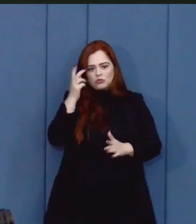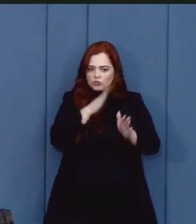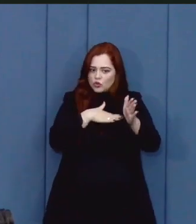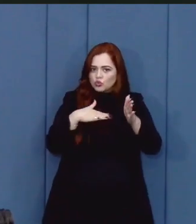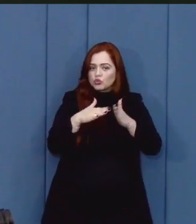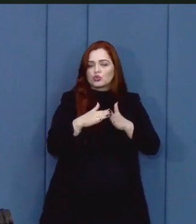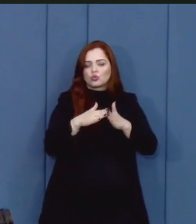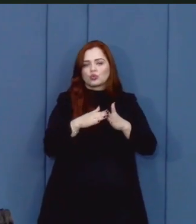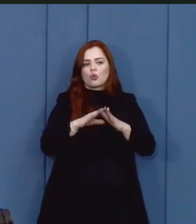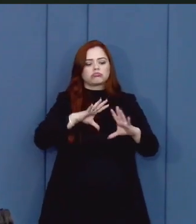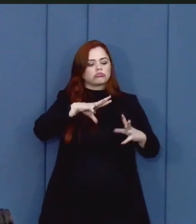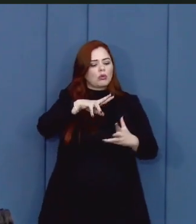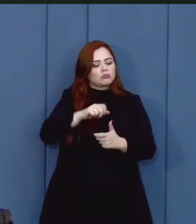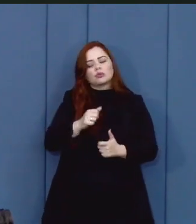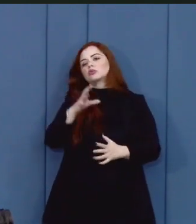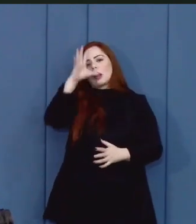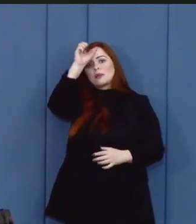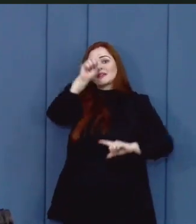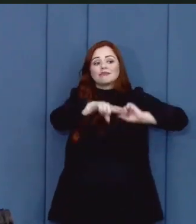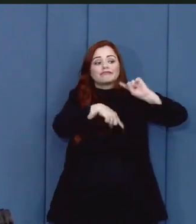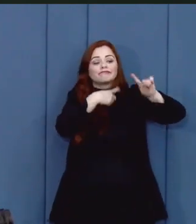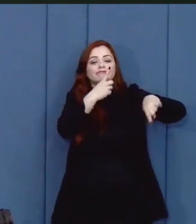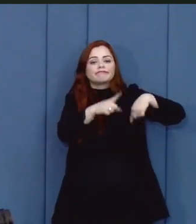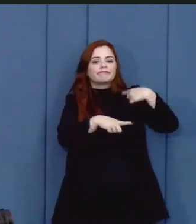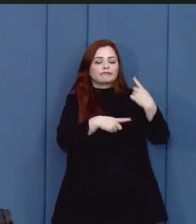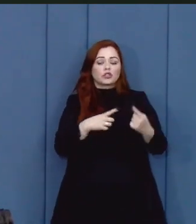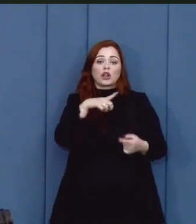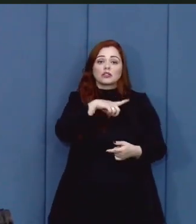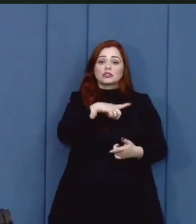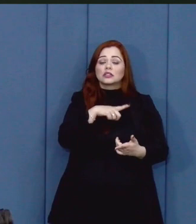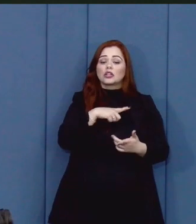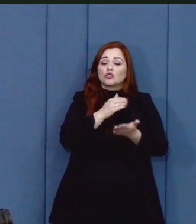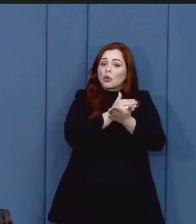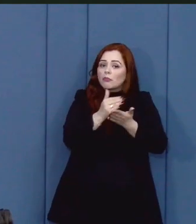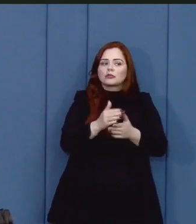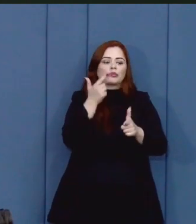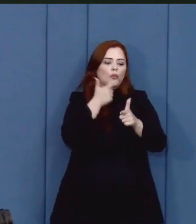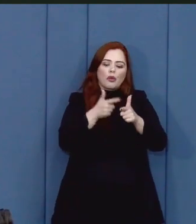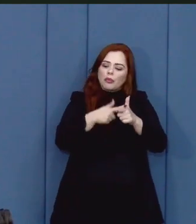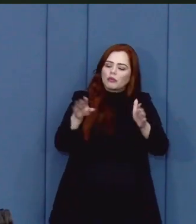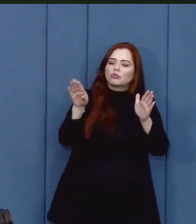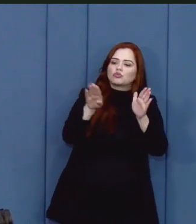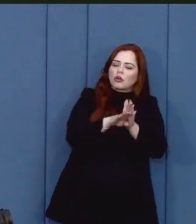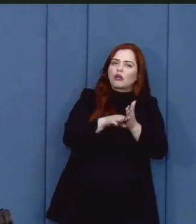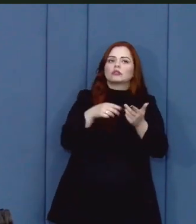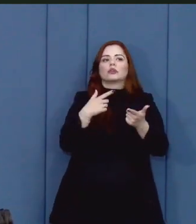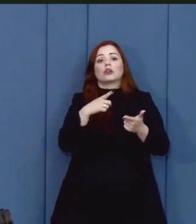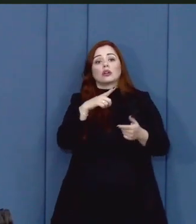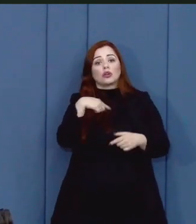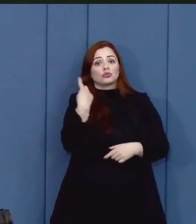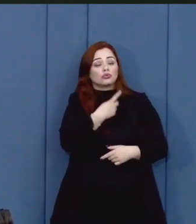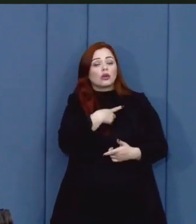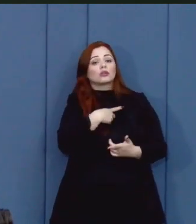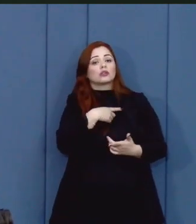Tudo que o resto do mundo vai aprender depois, a gente tem ali de início. Os problemas que estão para chegar, a gente